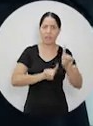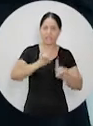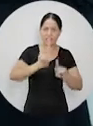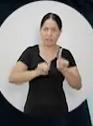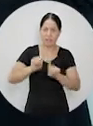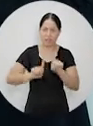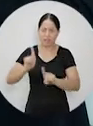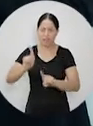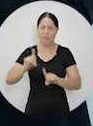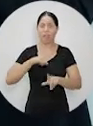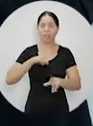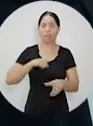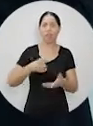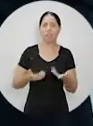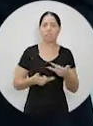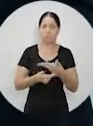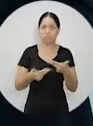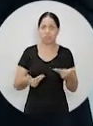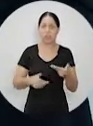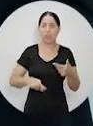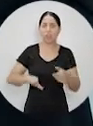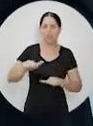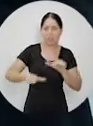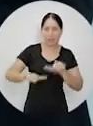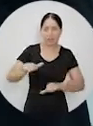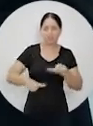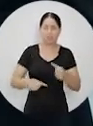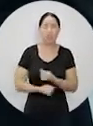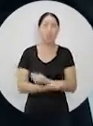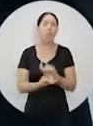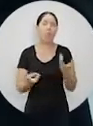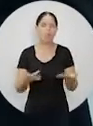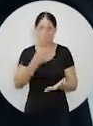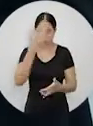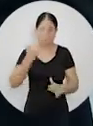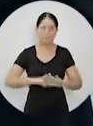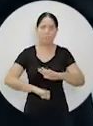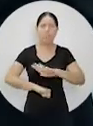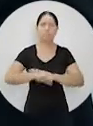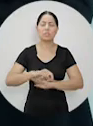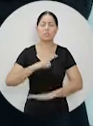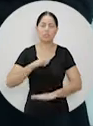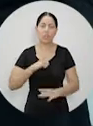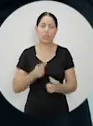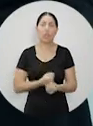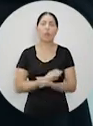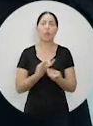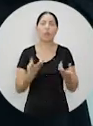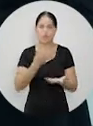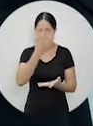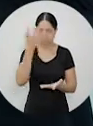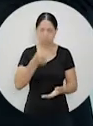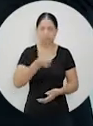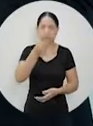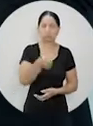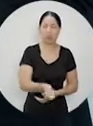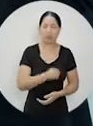estatísticas, ou seja, qual é o número de inquéritos que existe, qual é o número de condenações que existiram, qual é o número